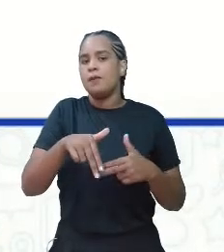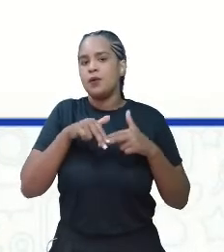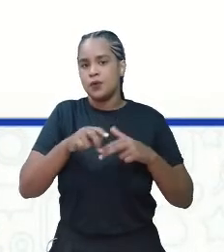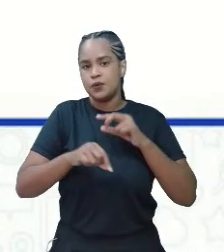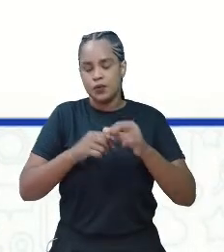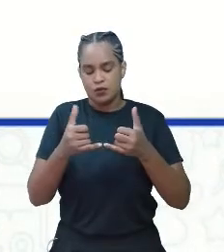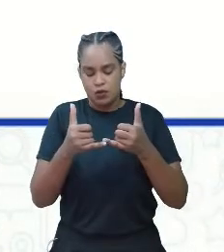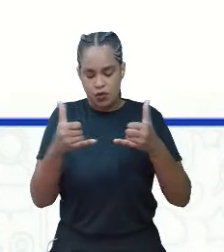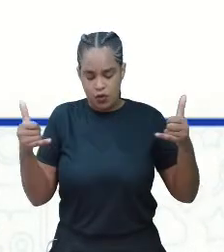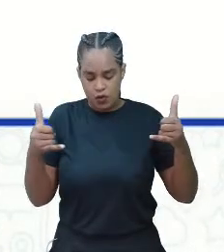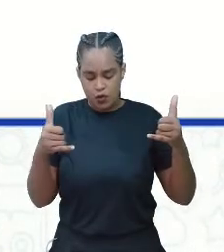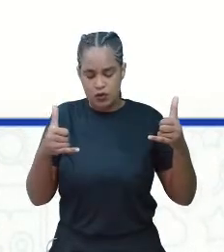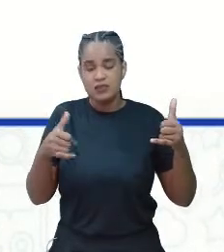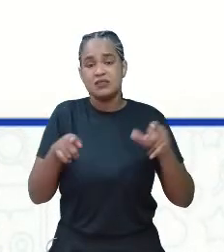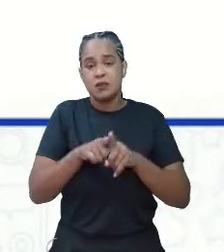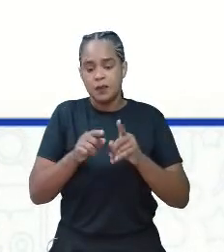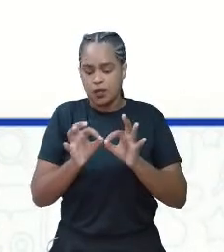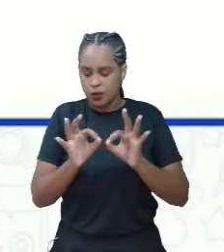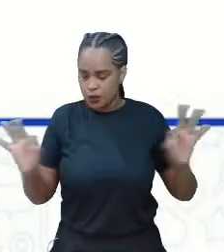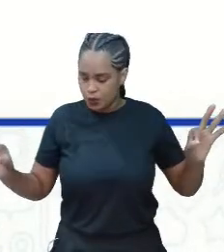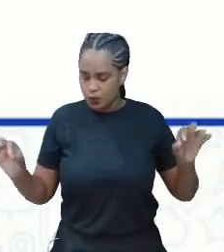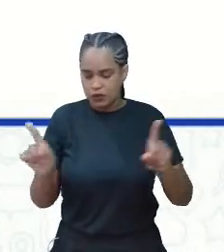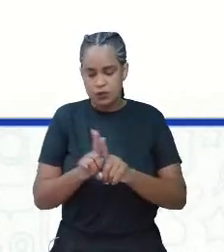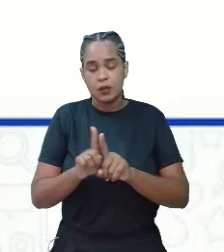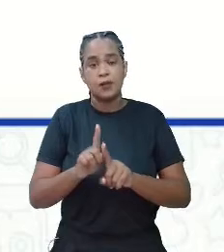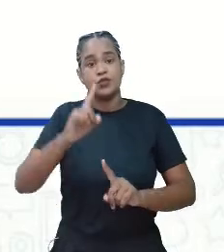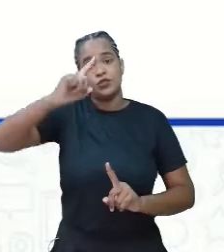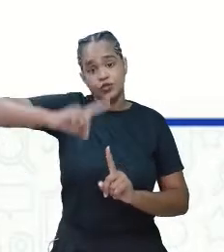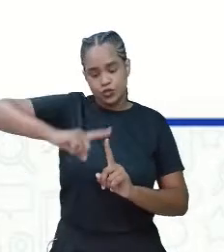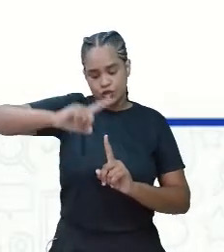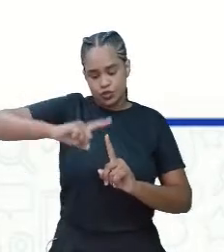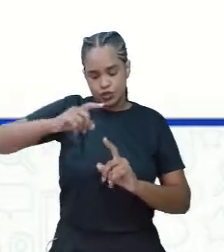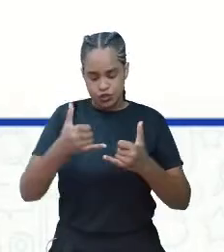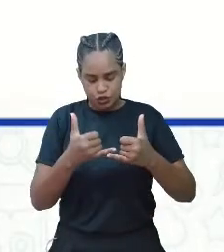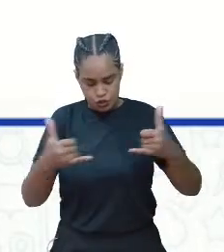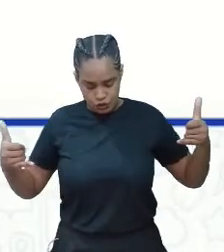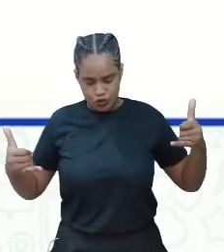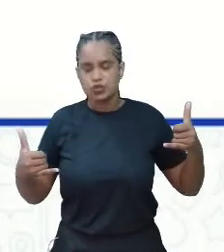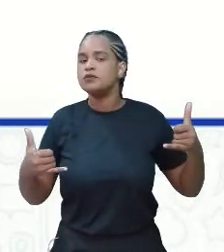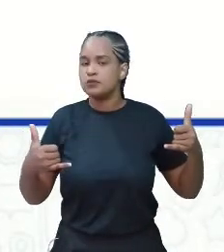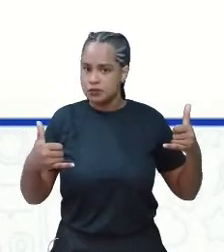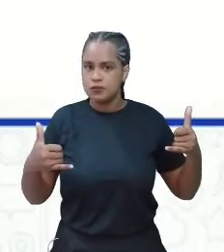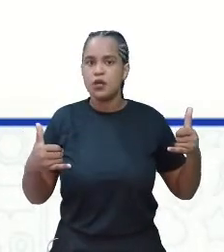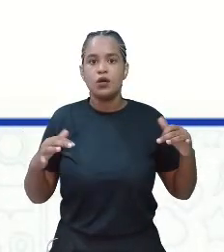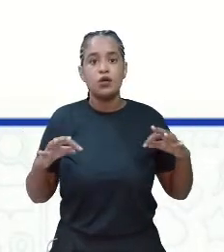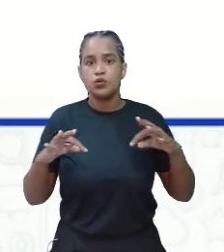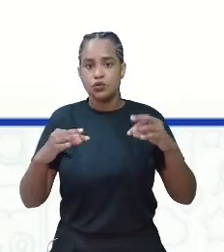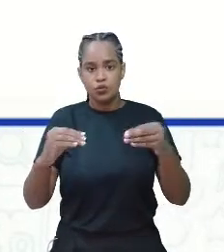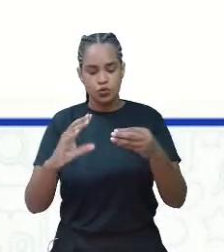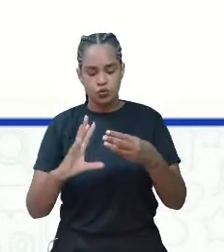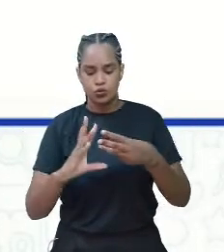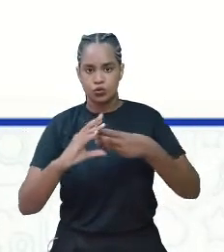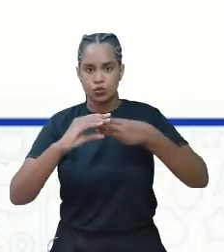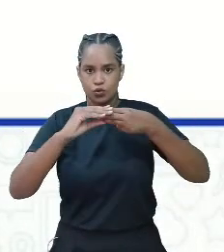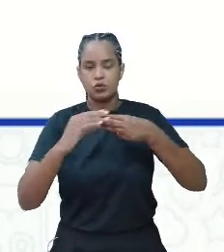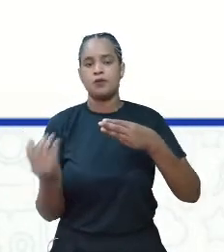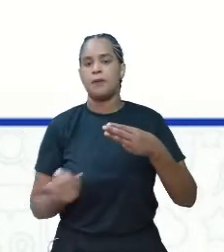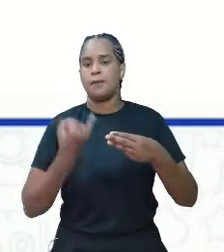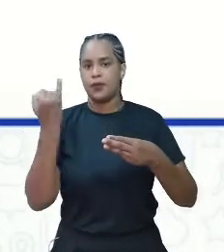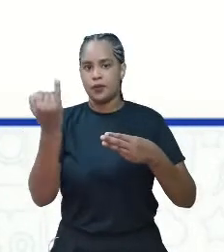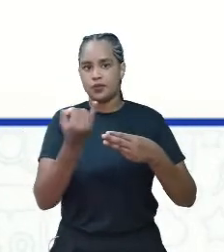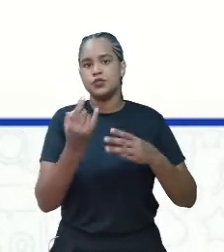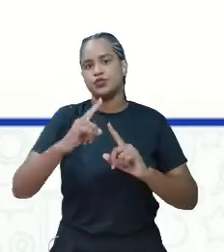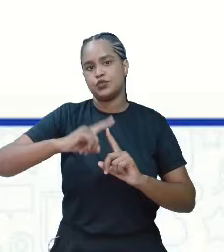da corda, pelo tamanho da corda, pelo material de que a corda é feita. Todos esses elementos vão ser